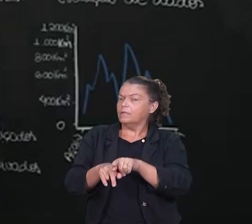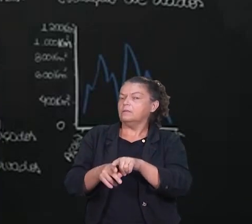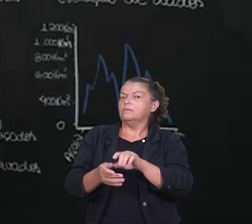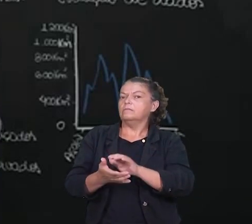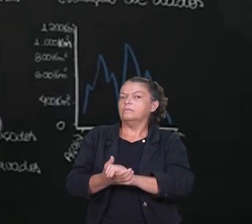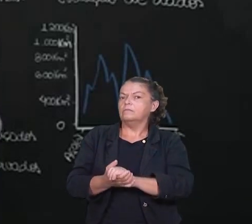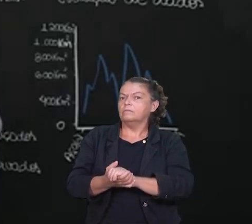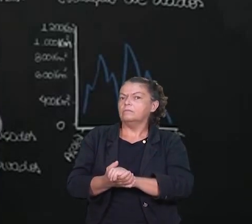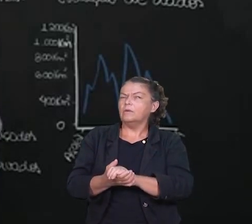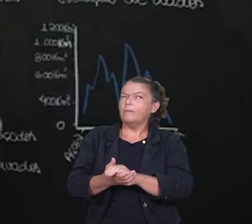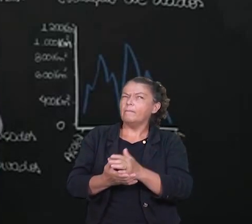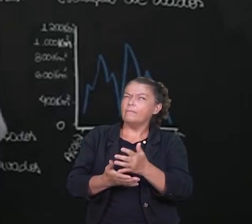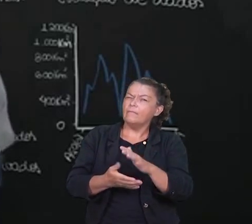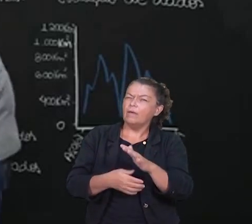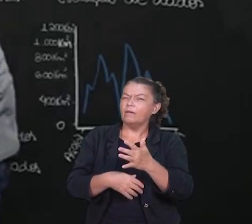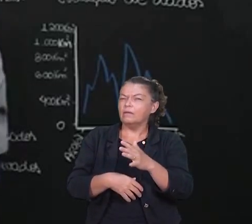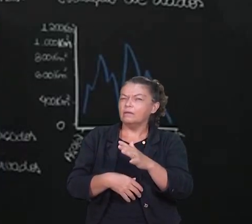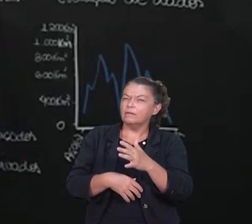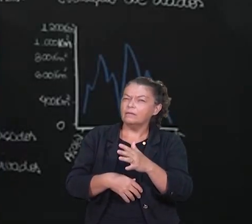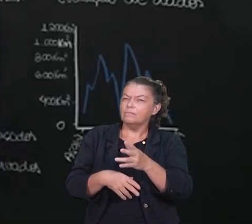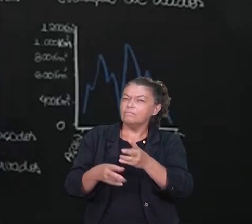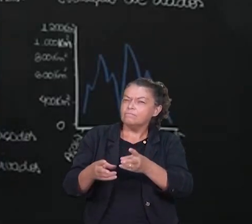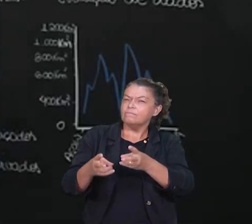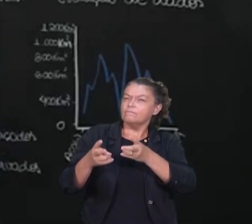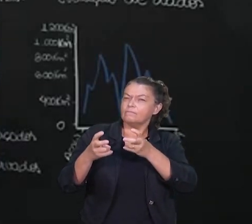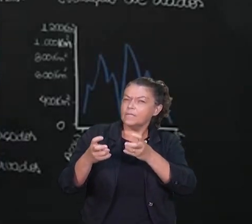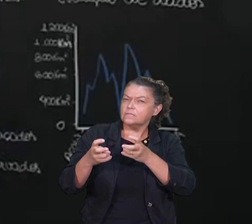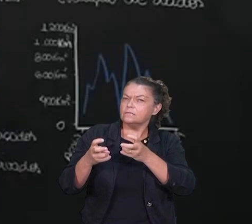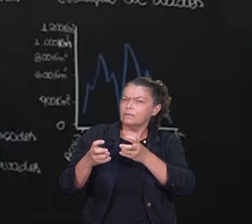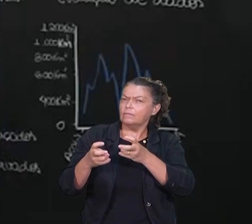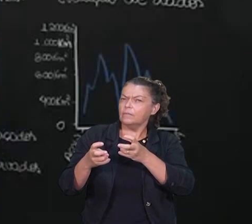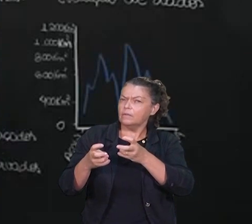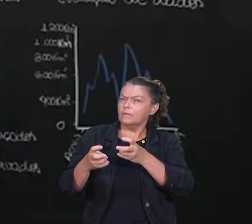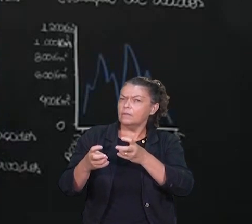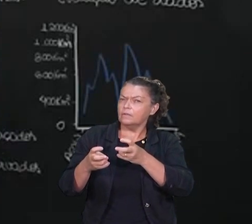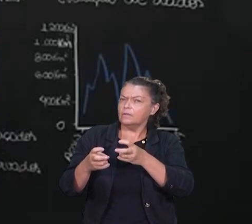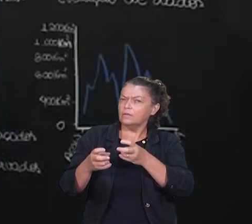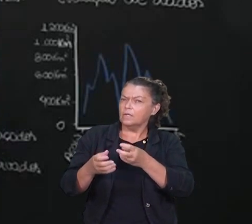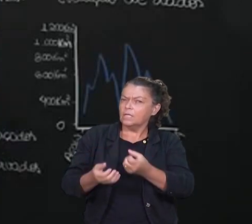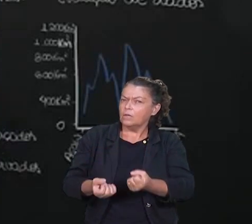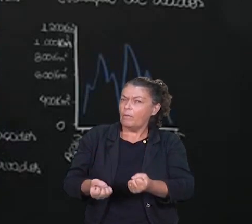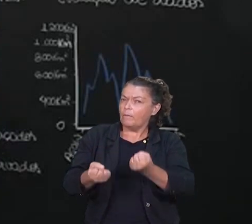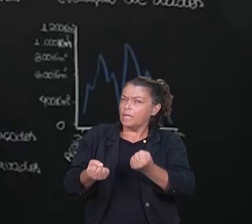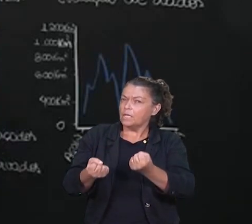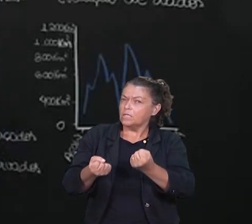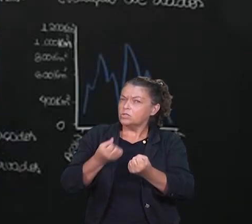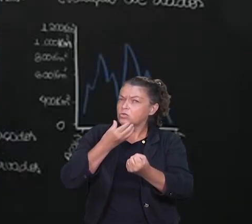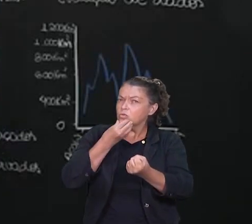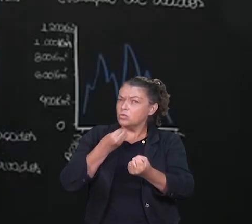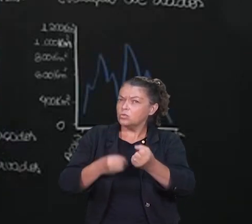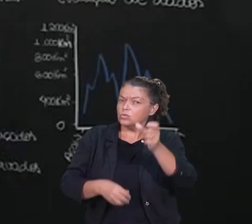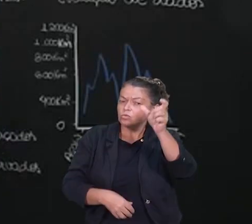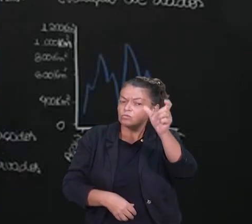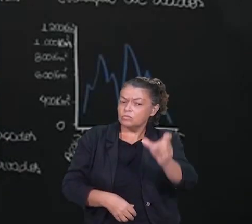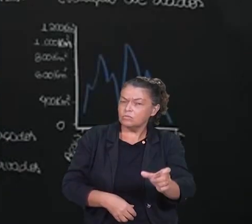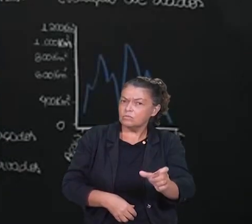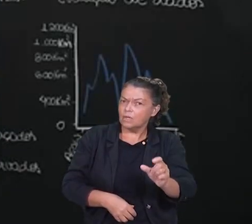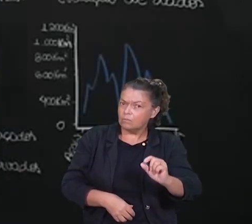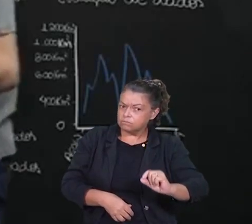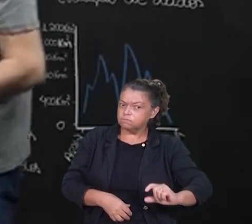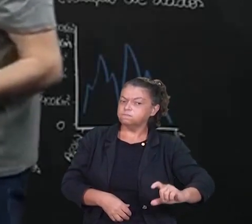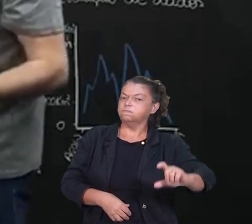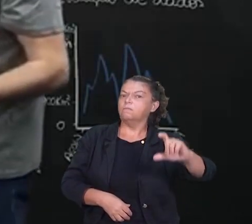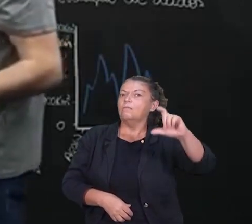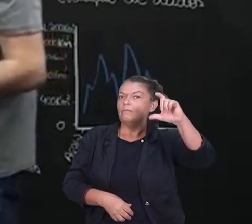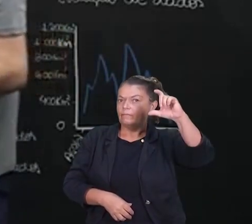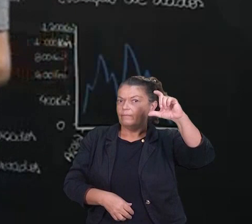fazer uma média. Então eu vou perceber que a massa corpórea do Marcos, ela é maior do